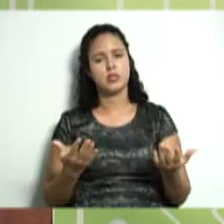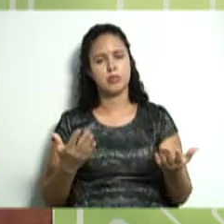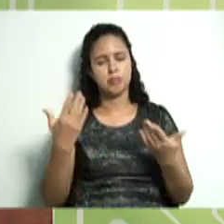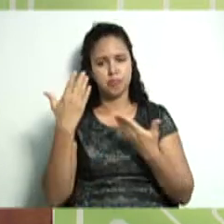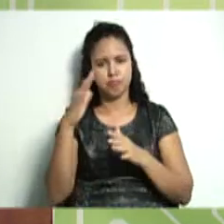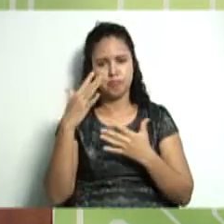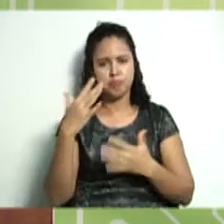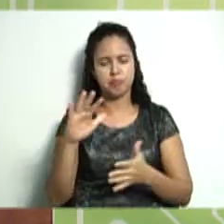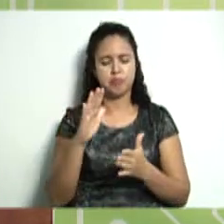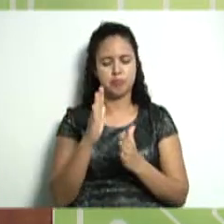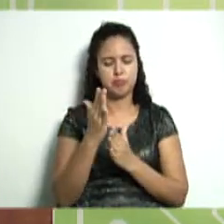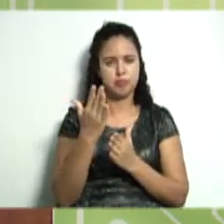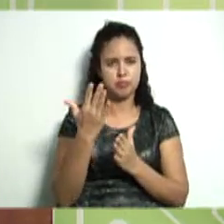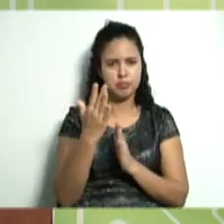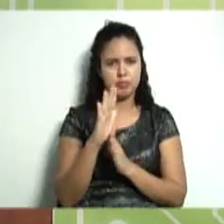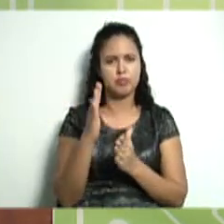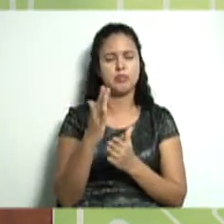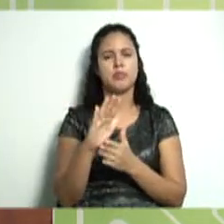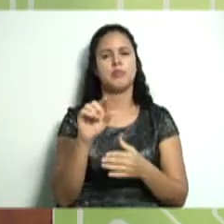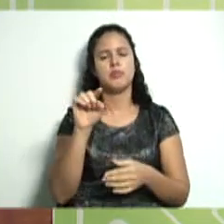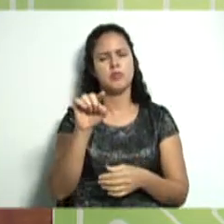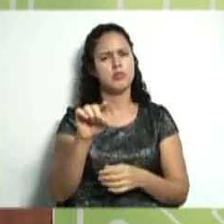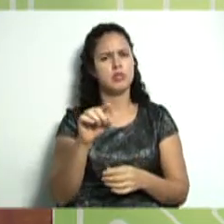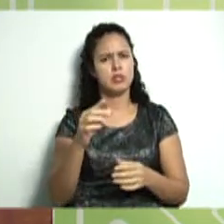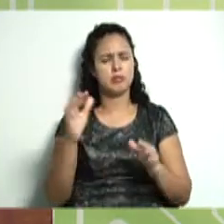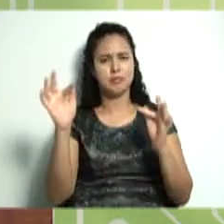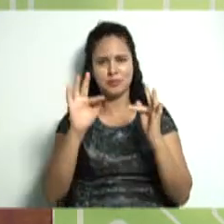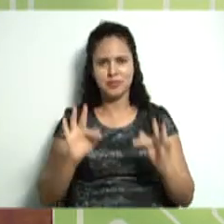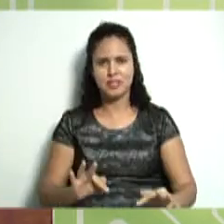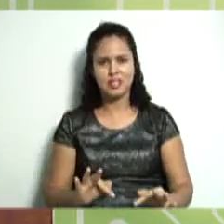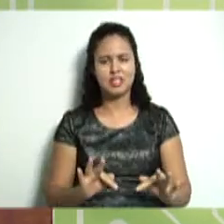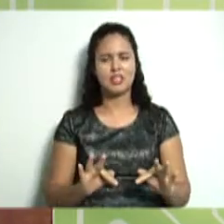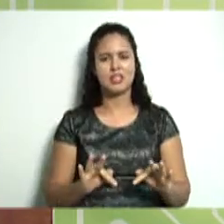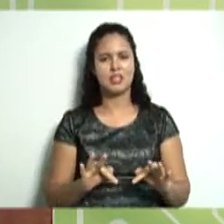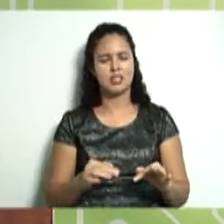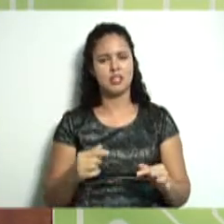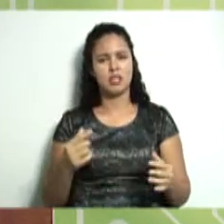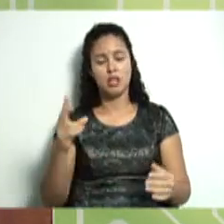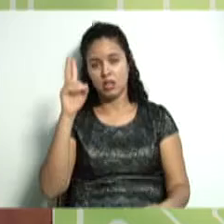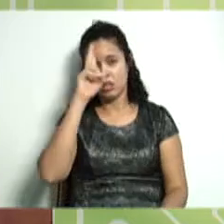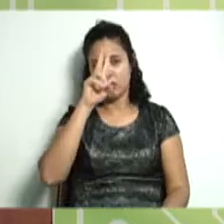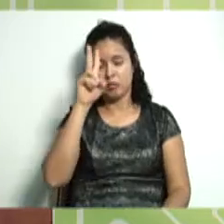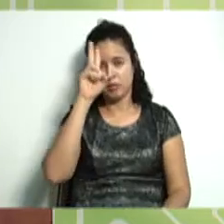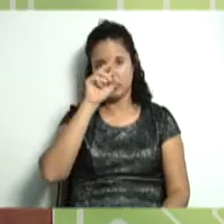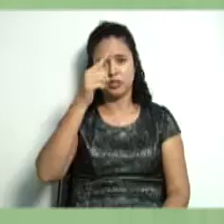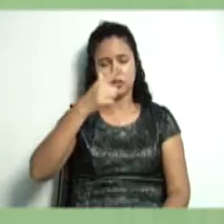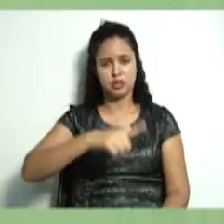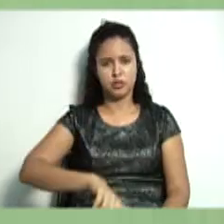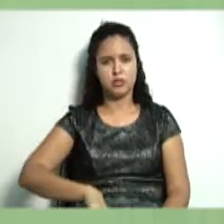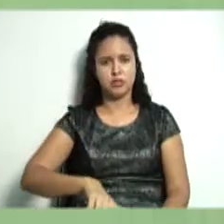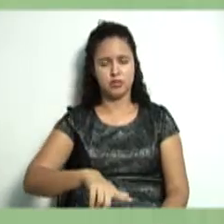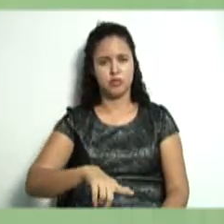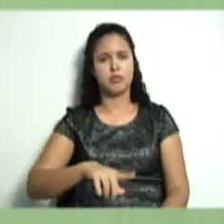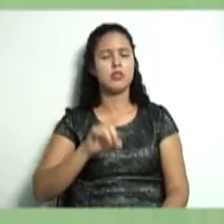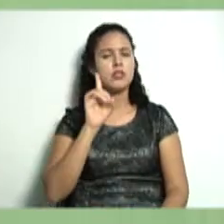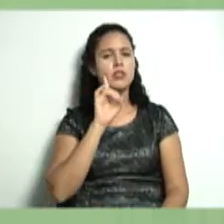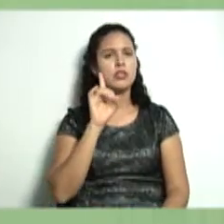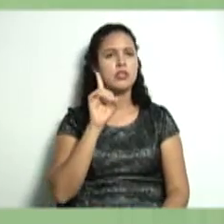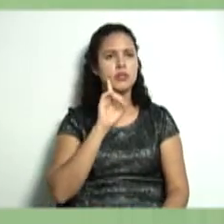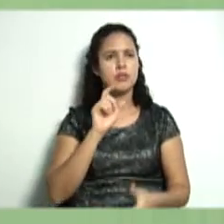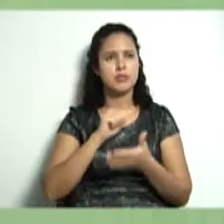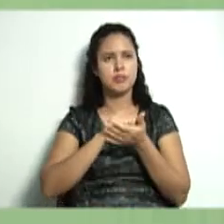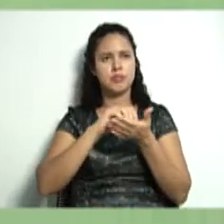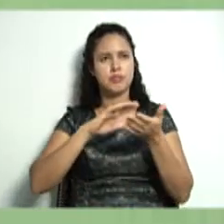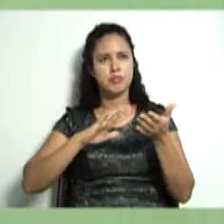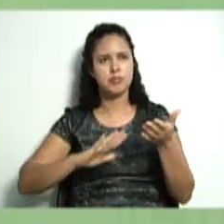parabéns por essa participação, por deixar a gente tão feliz assim. E eu quero lembrar mais uma vez ali das datas das atividades